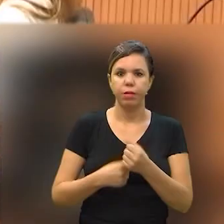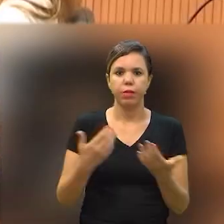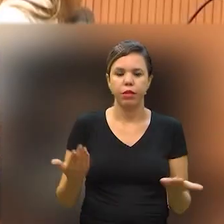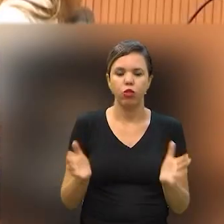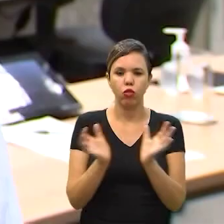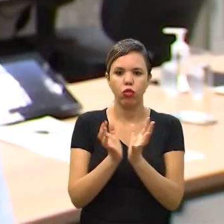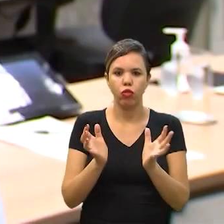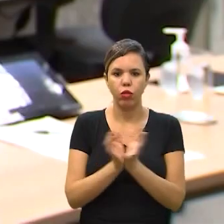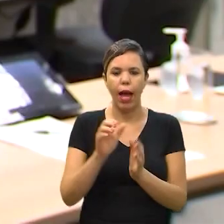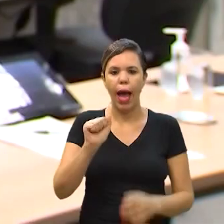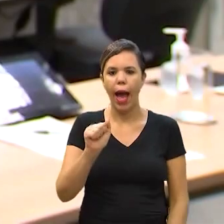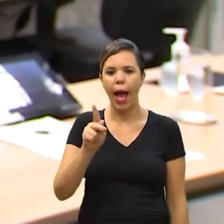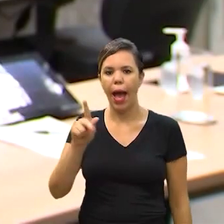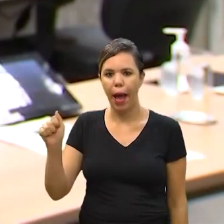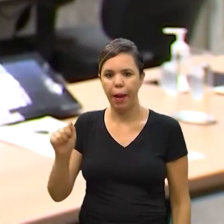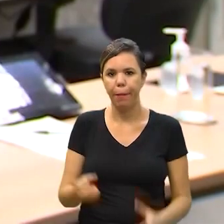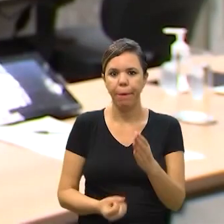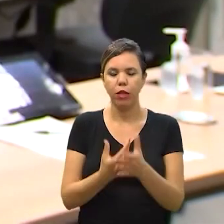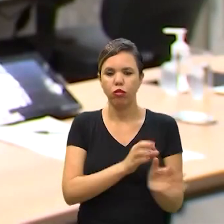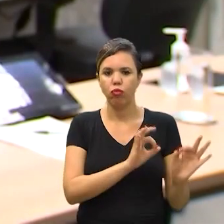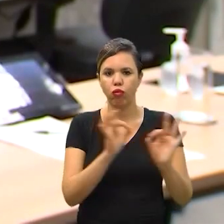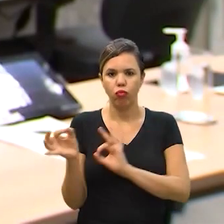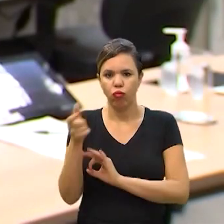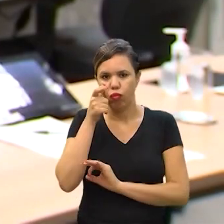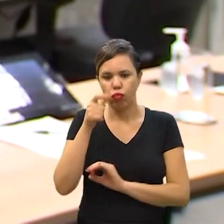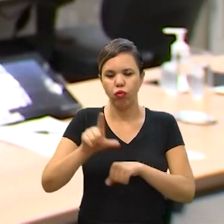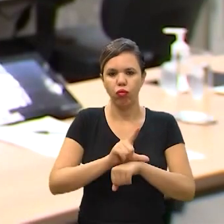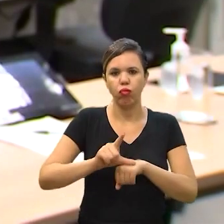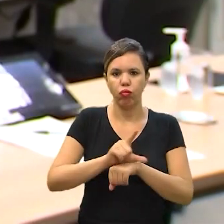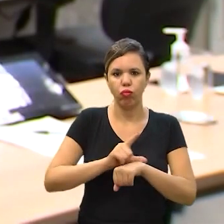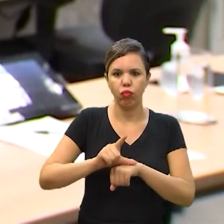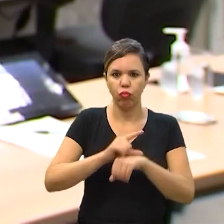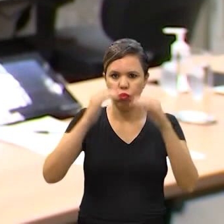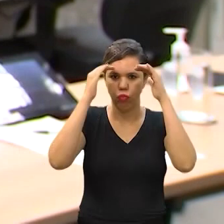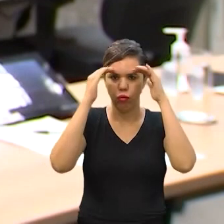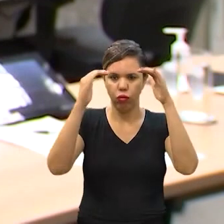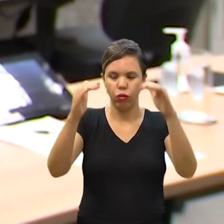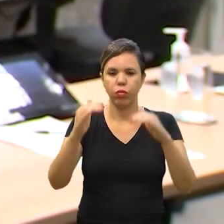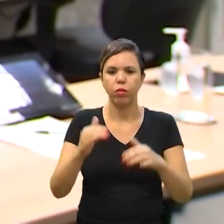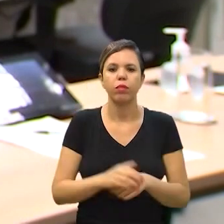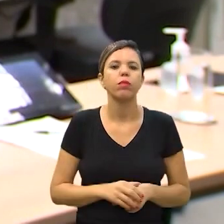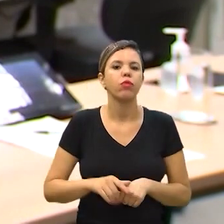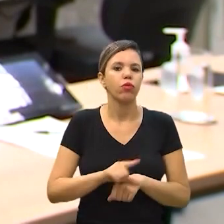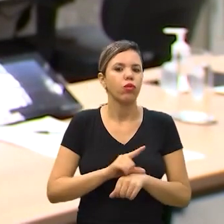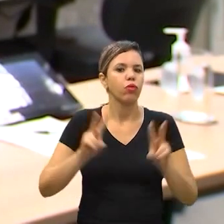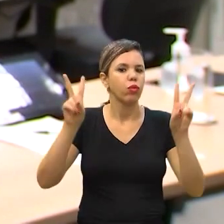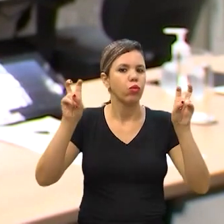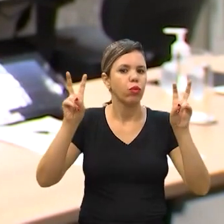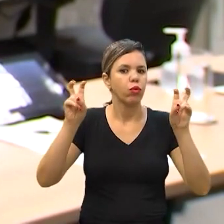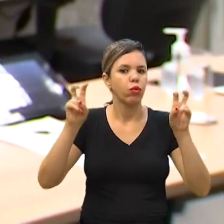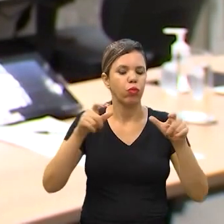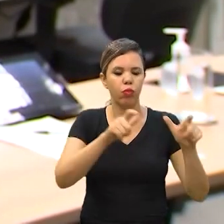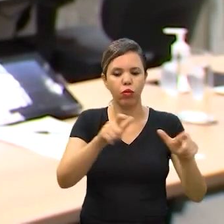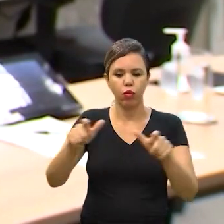do ano passado. A comissão da APA ela foi criada para acompanhamento da legislação e do cumprimento, principalmente da